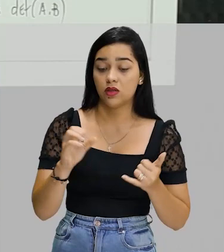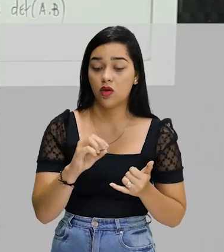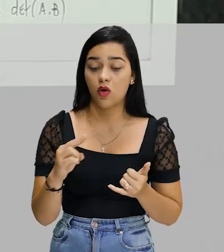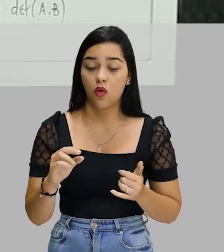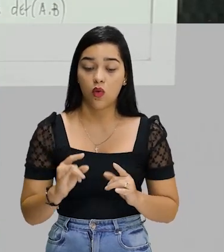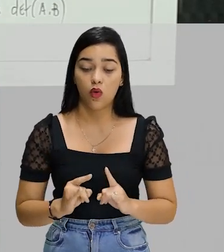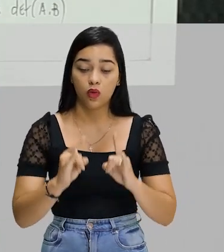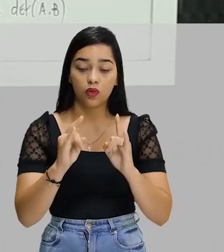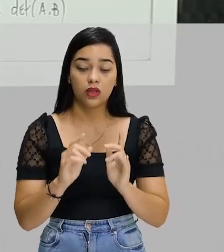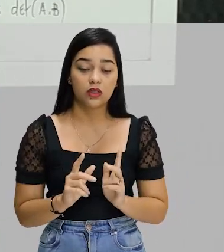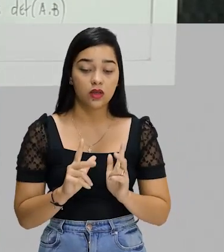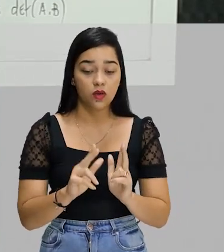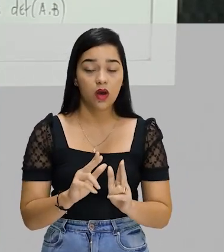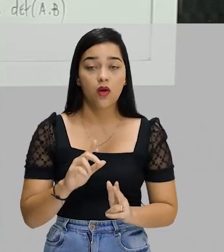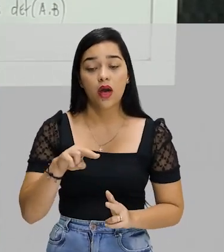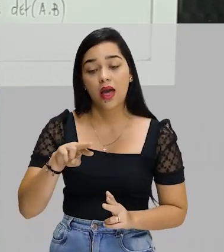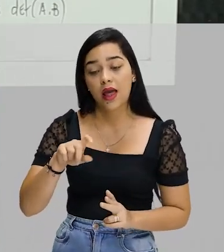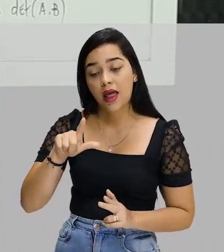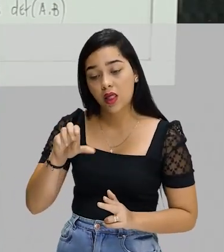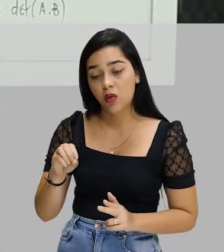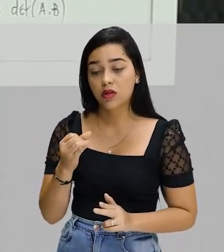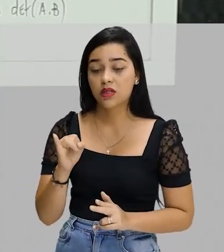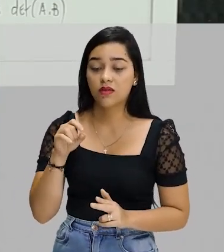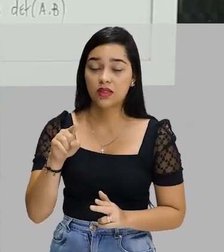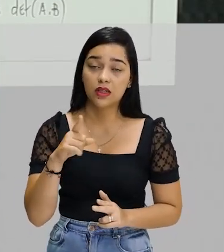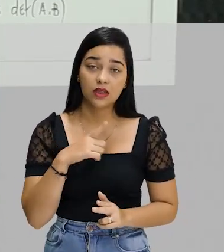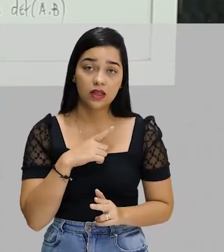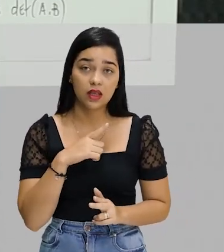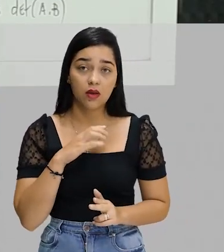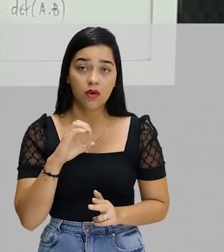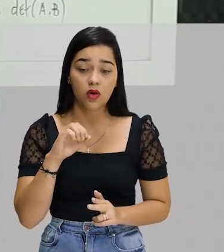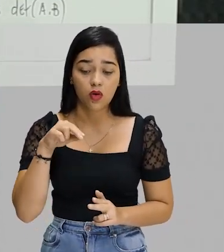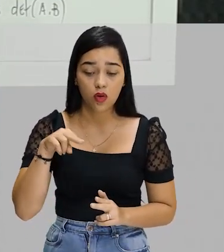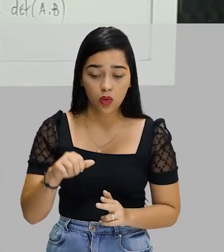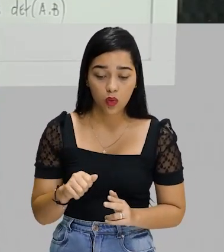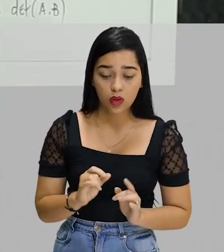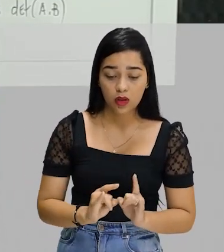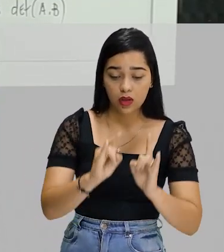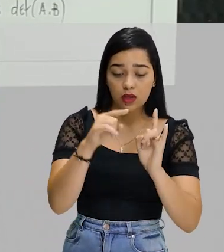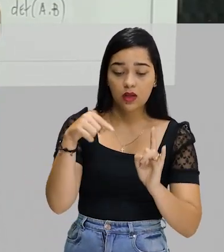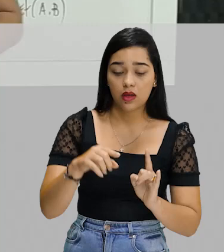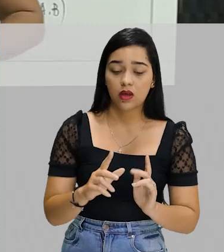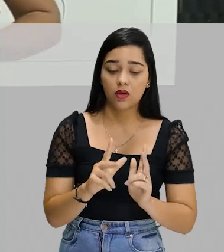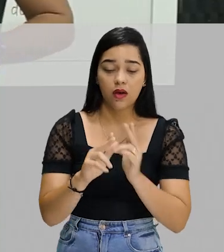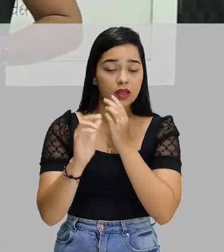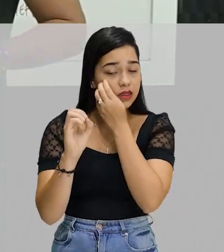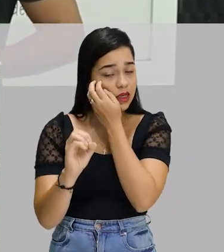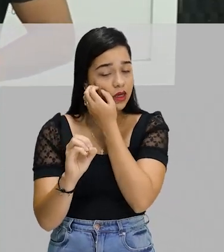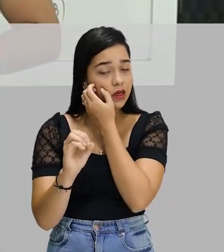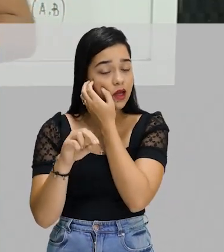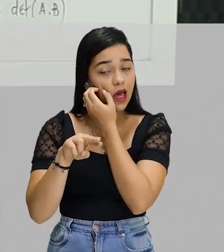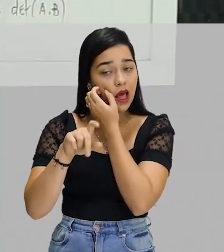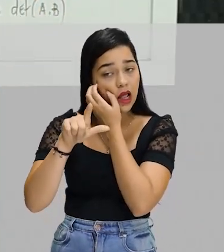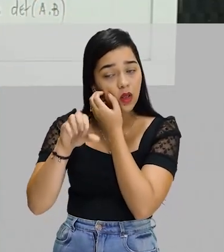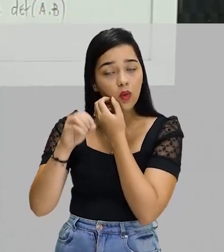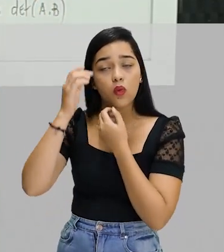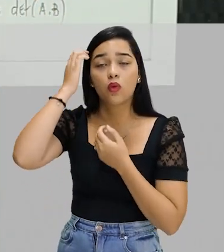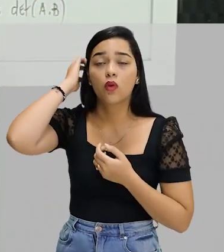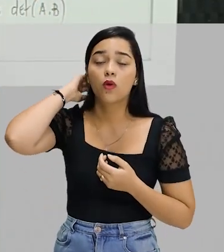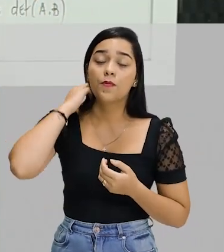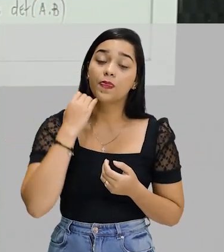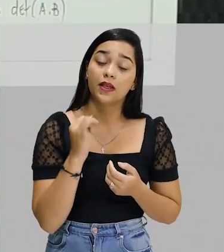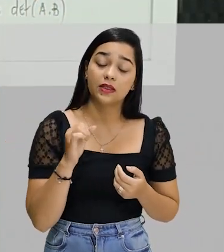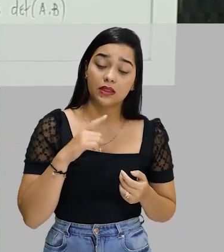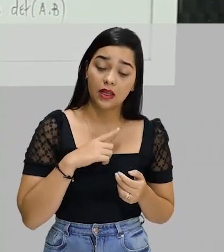colunas iguais, ele é nulo. Se você tiver uma linha ou coluna igual a zero, ele é nulo. Se você tiver uma